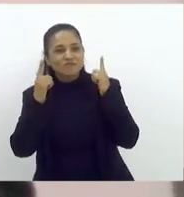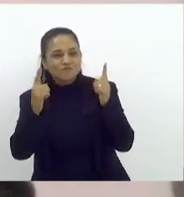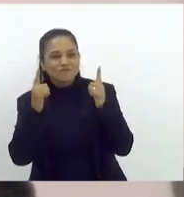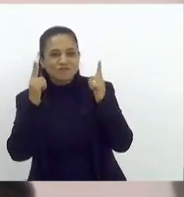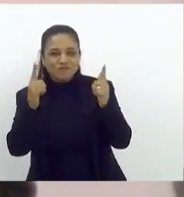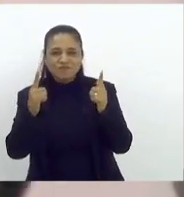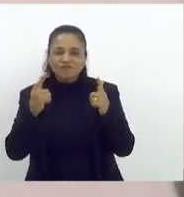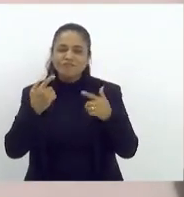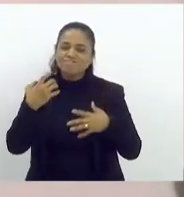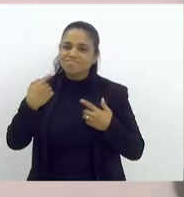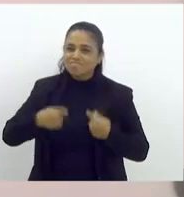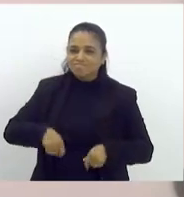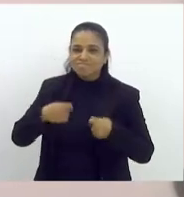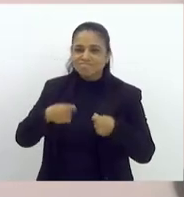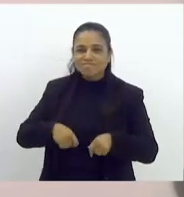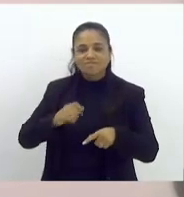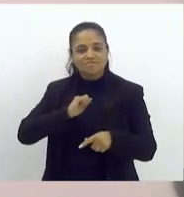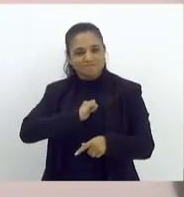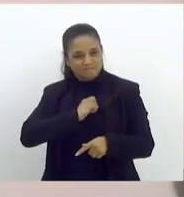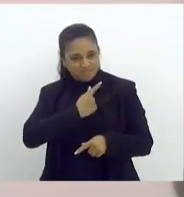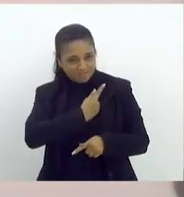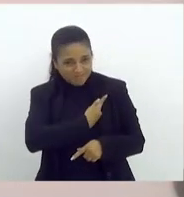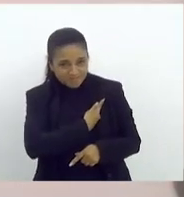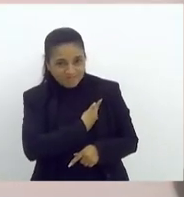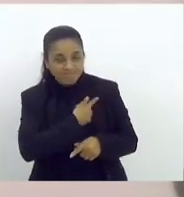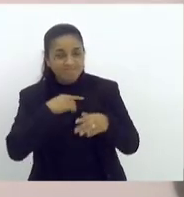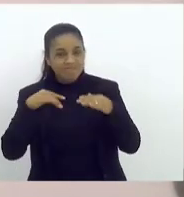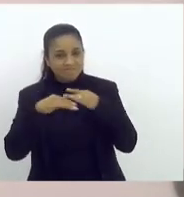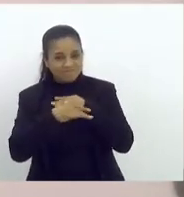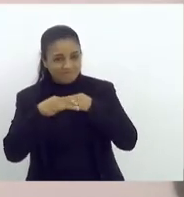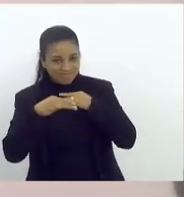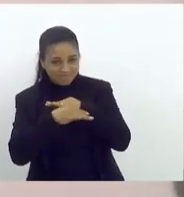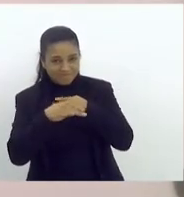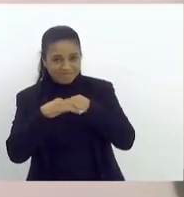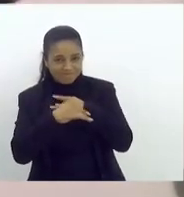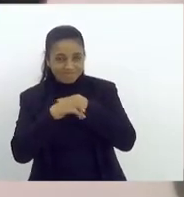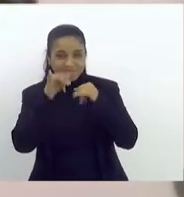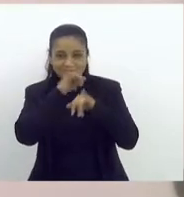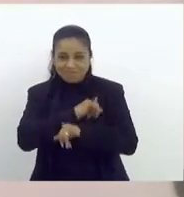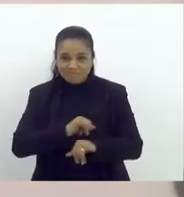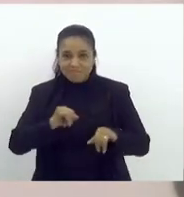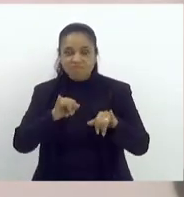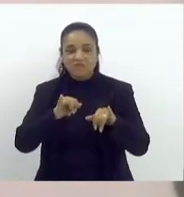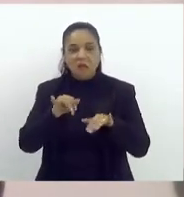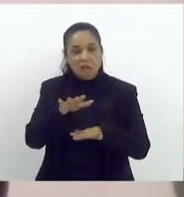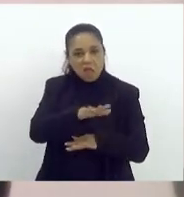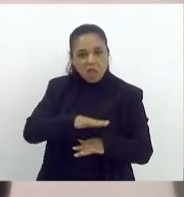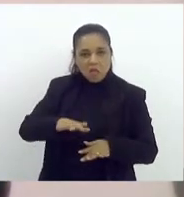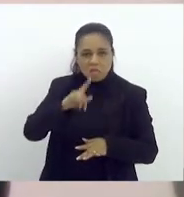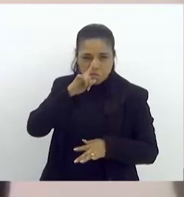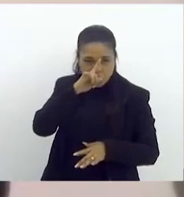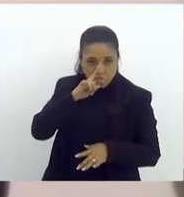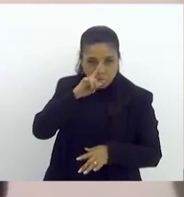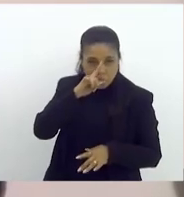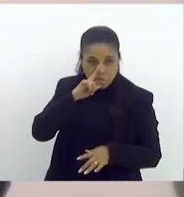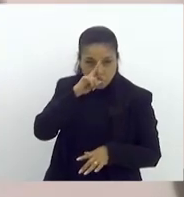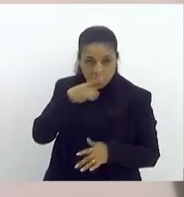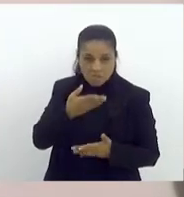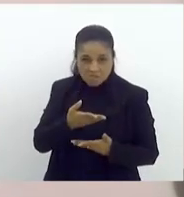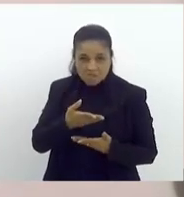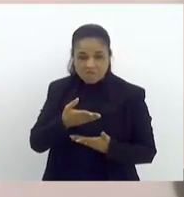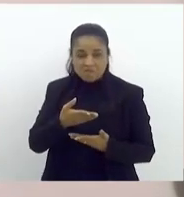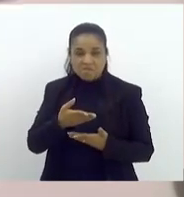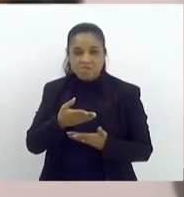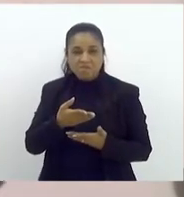necessidade de me divertir como falou de São Gonçalo falo que São Gonçalo de risco zona de